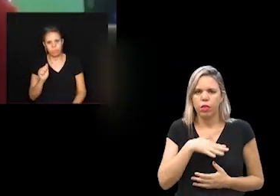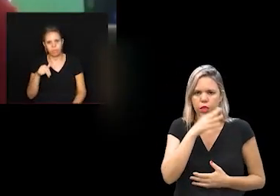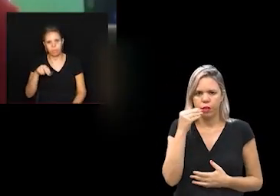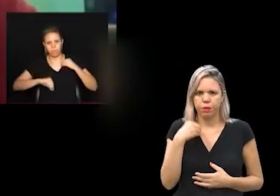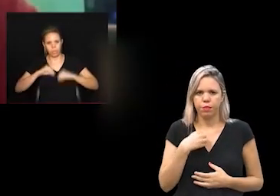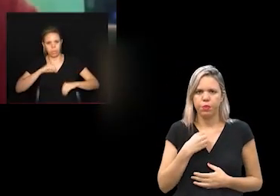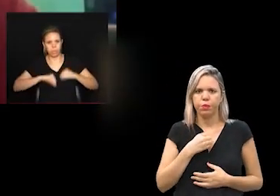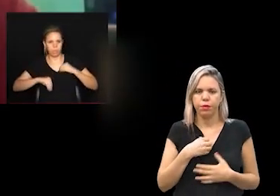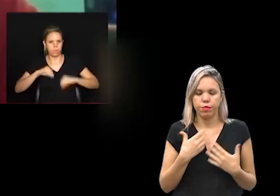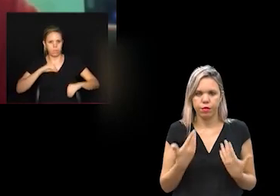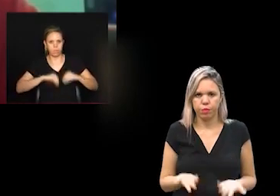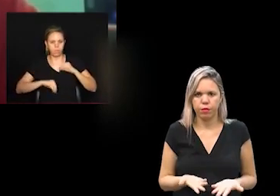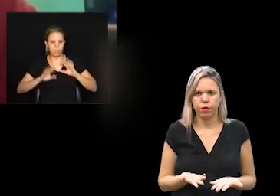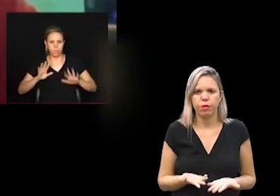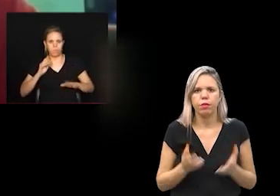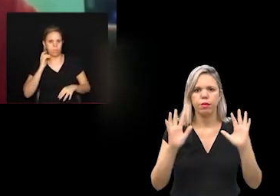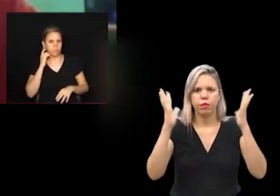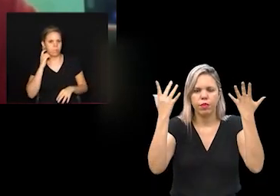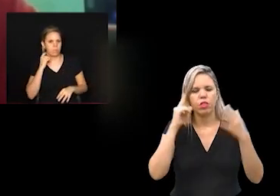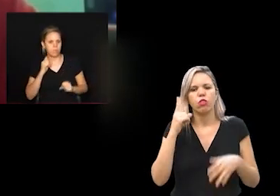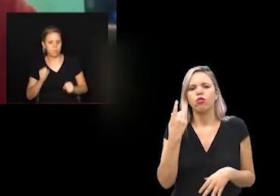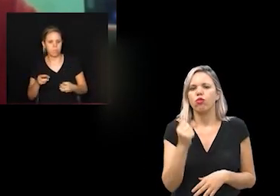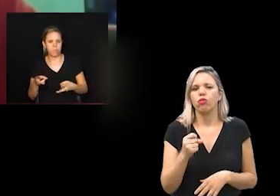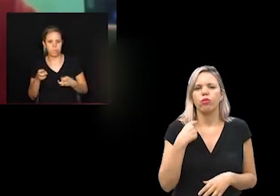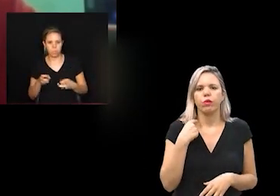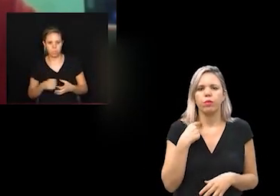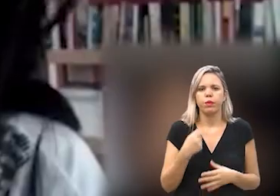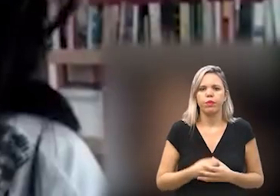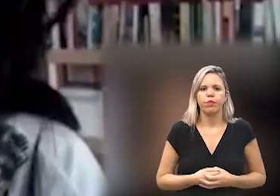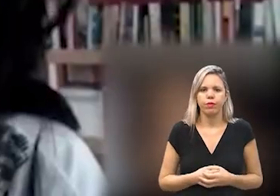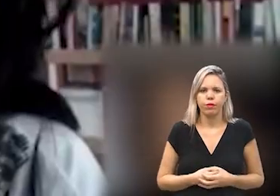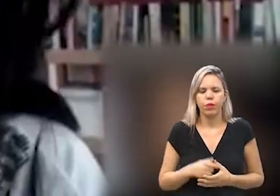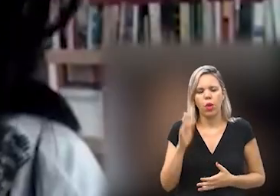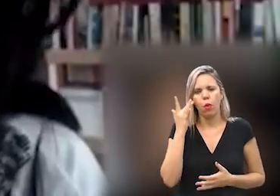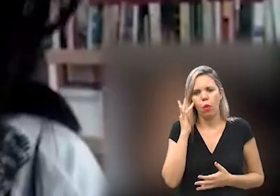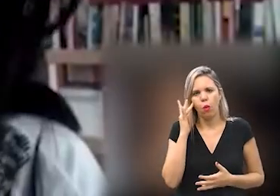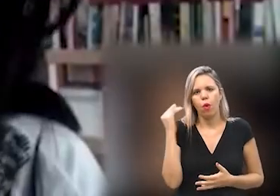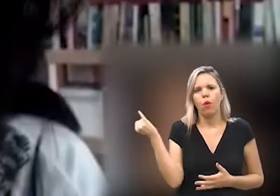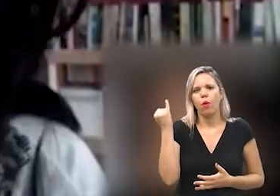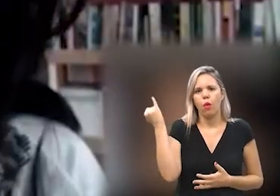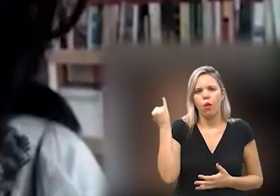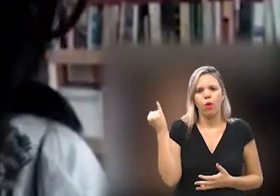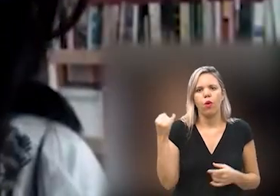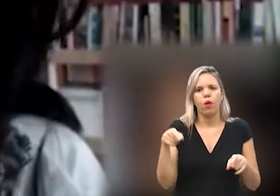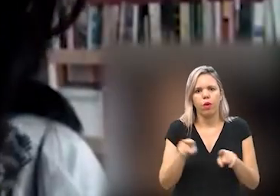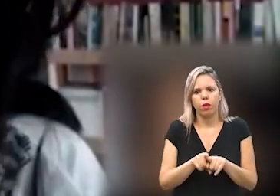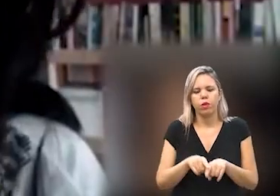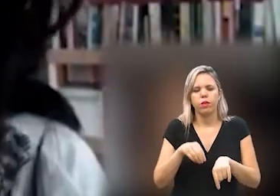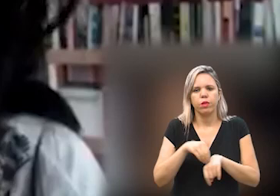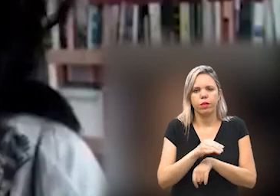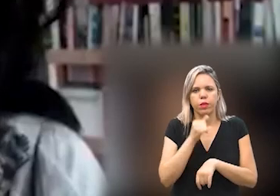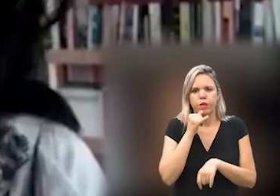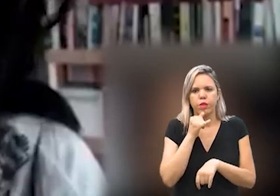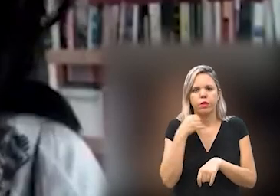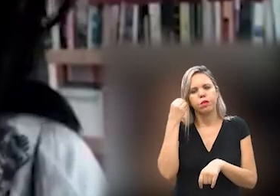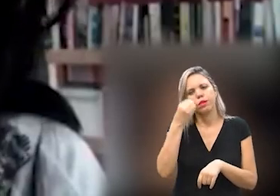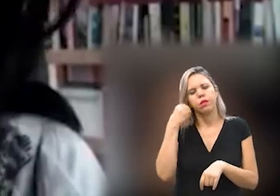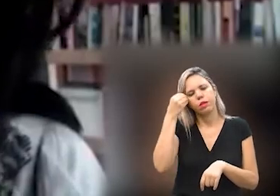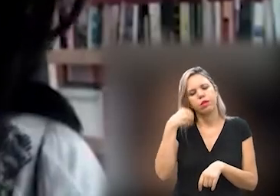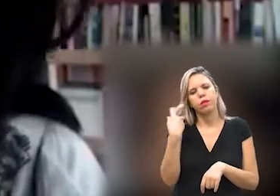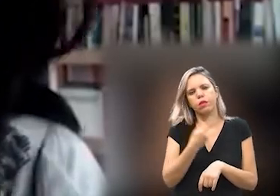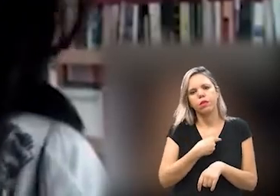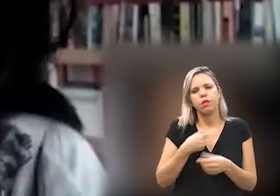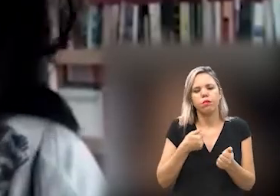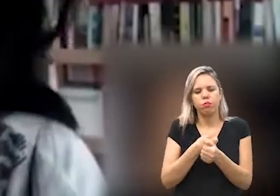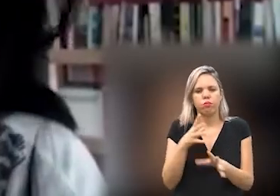Crianças e Adolescentes é celebrado no dia 18 de maio. Eu acho que é importante também que isso sirva como experiência para a gente